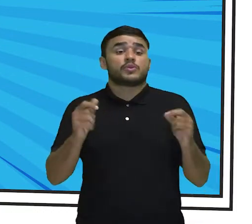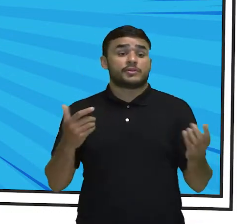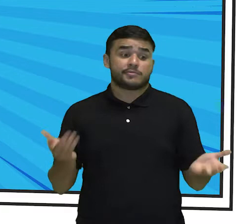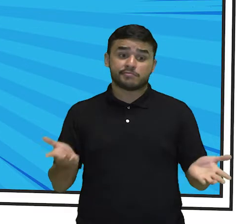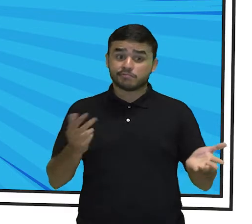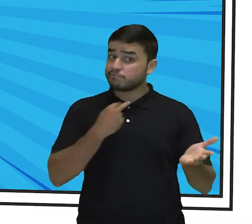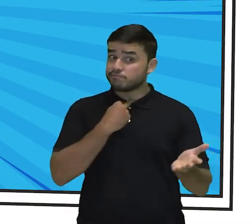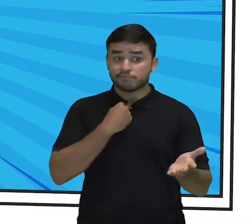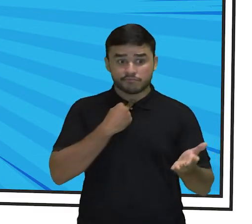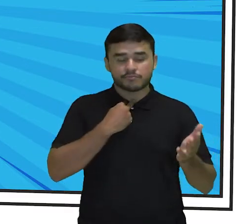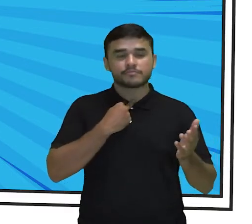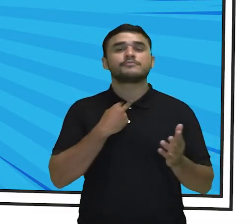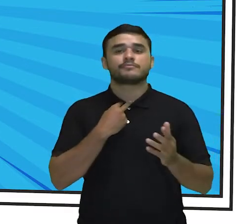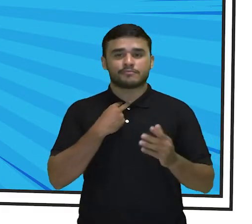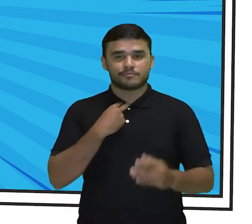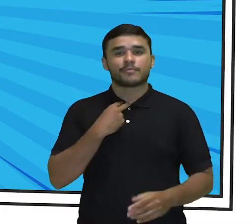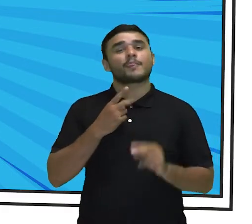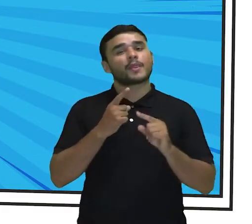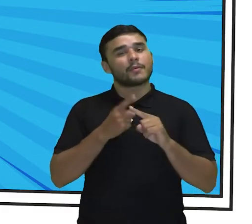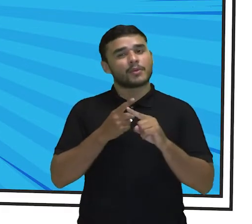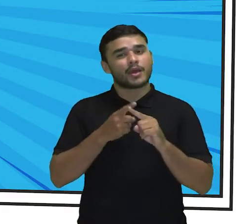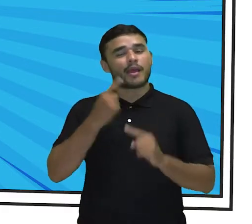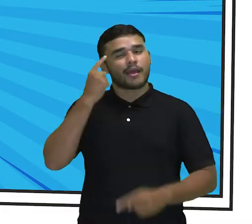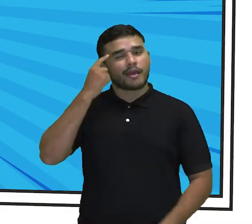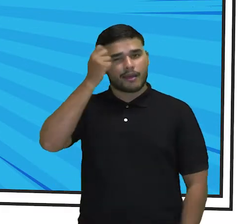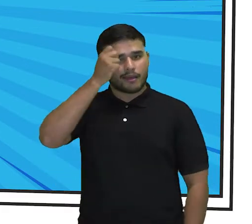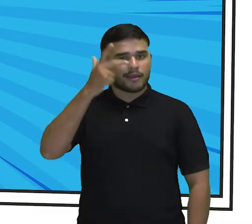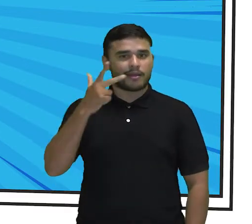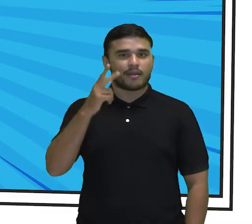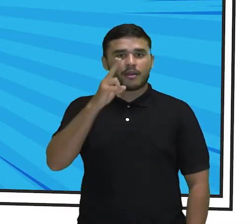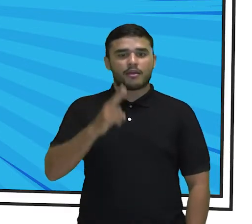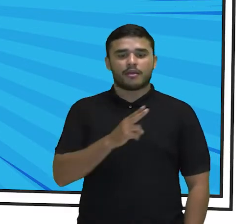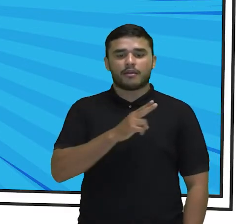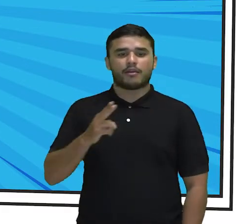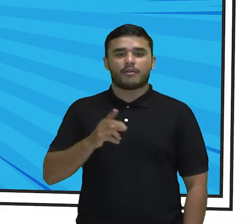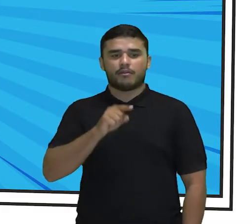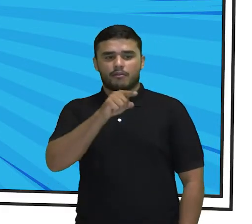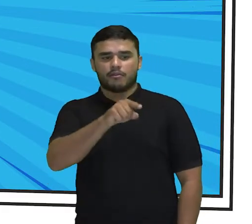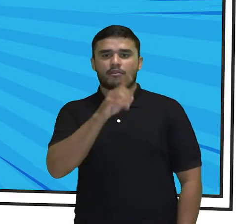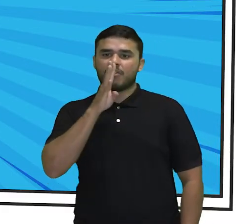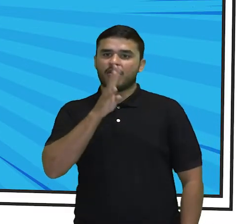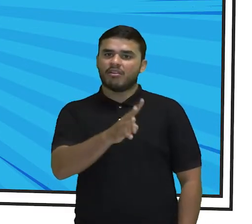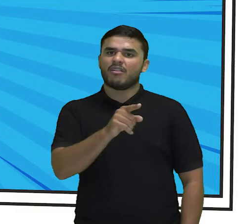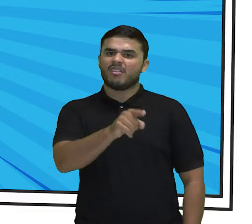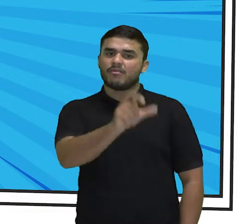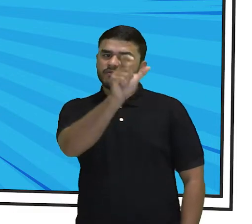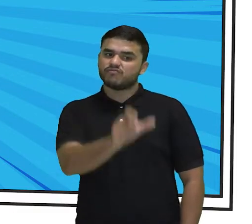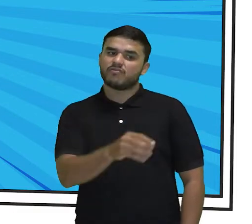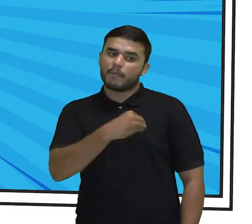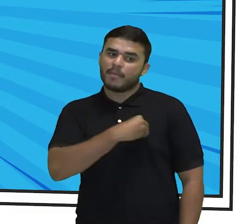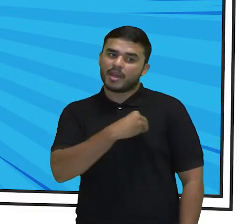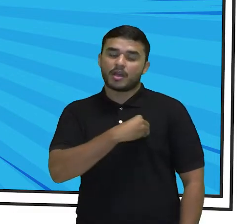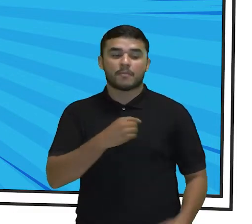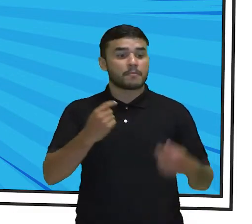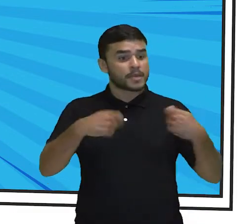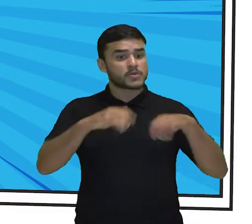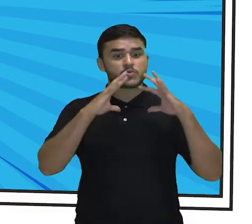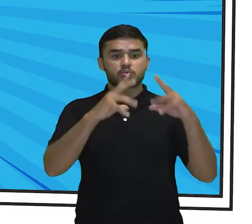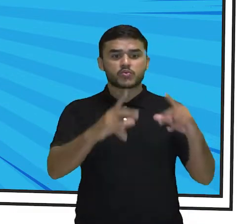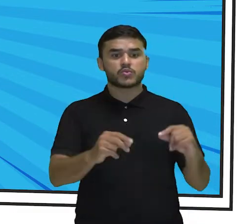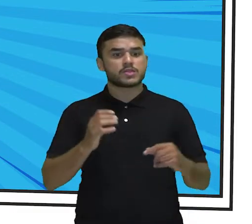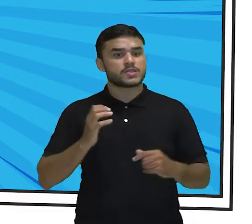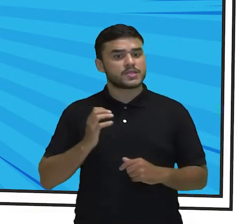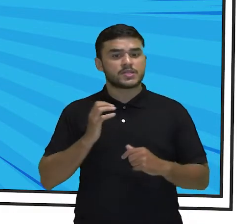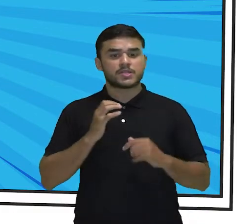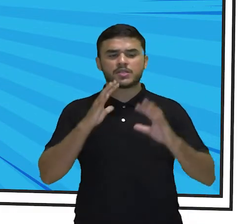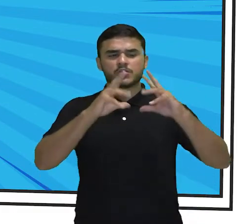padre sempre tinha uma boa justificativa para dizer que aquele cara era pecador e que ele tinha que entregar toda a sua fortuna, todos os seus